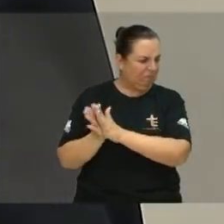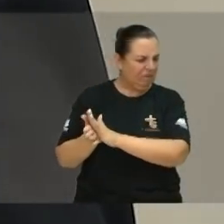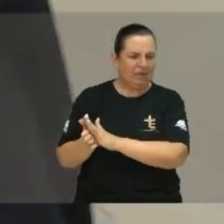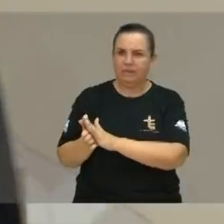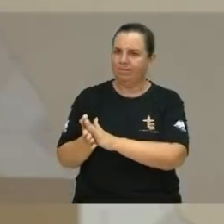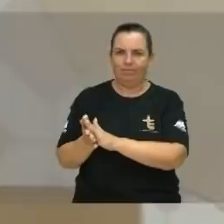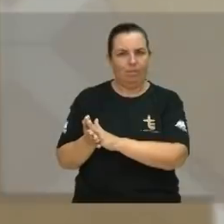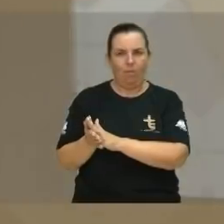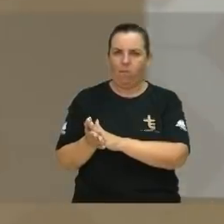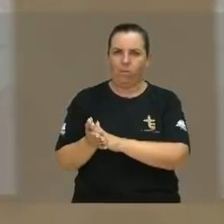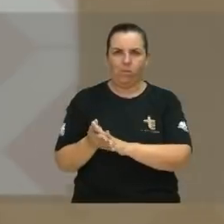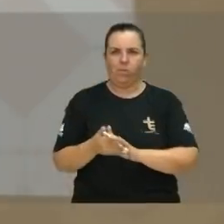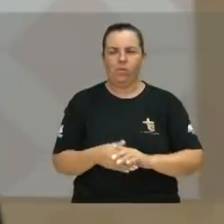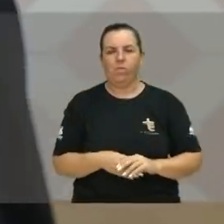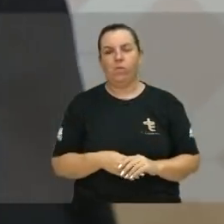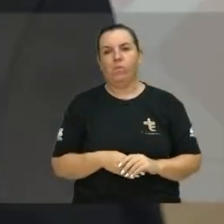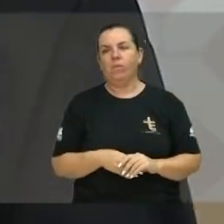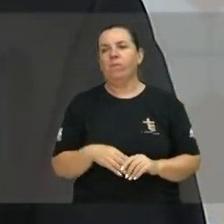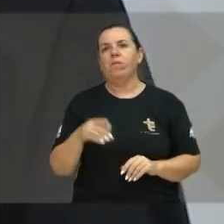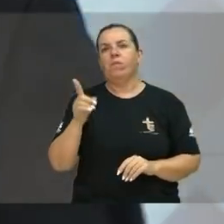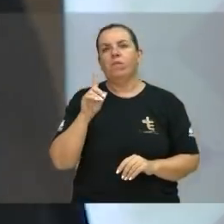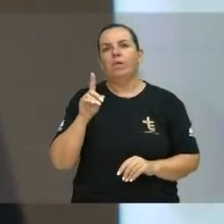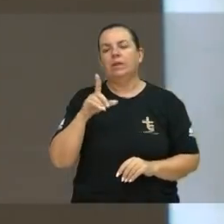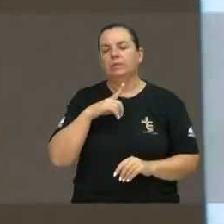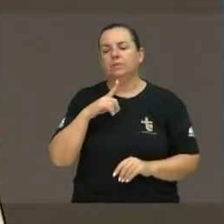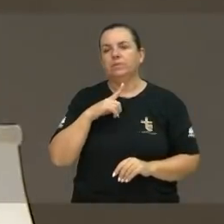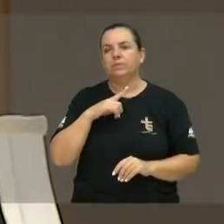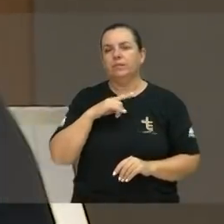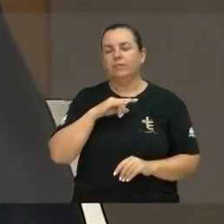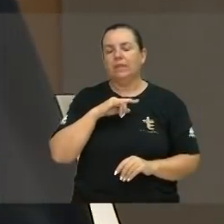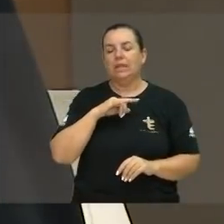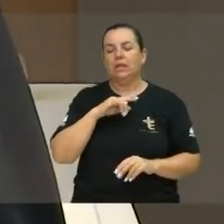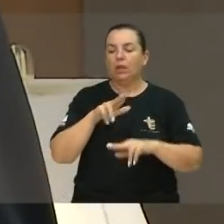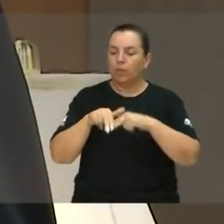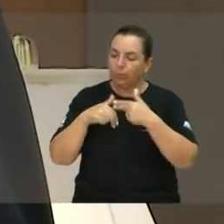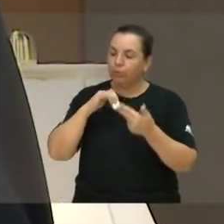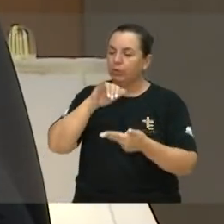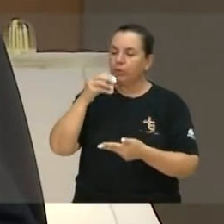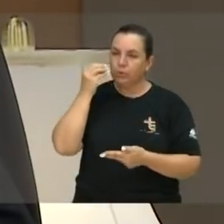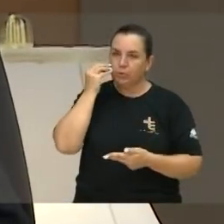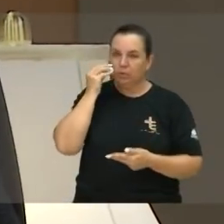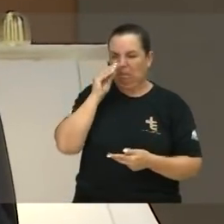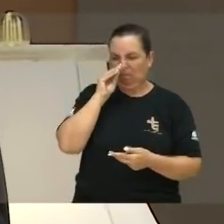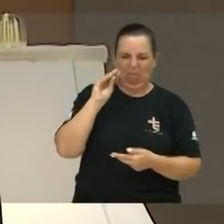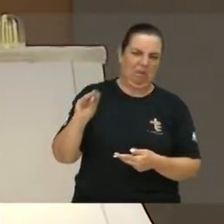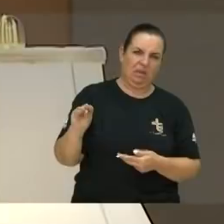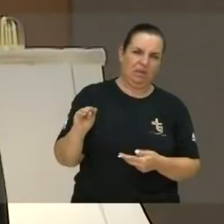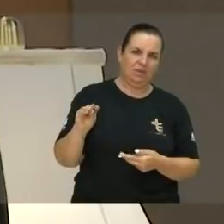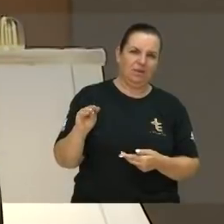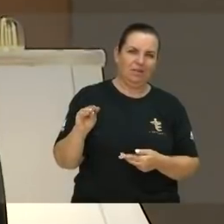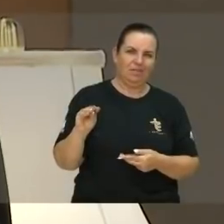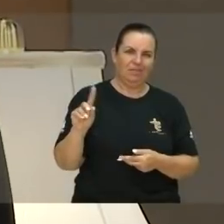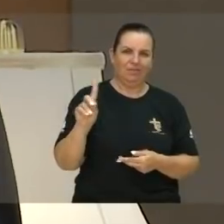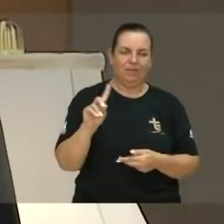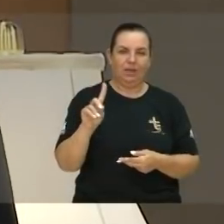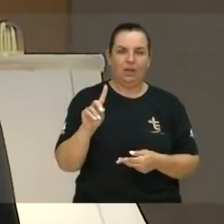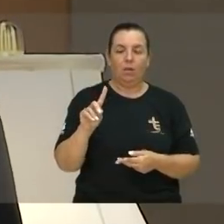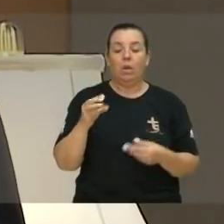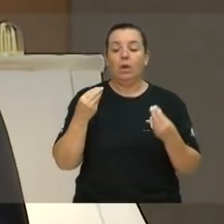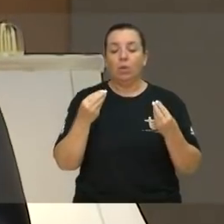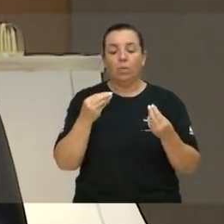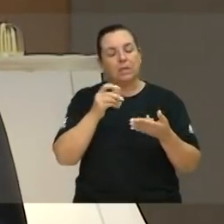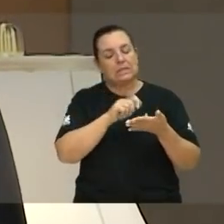e não é aquele tenha por judas sentimentos de desprezo é o modo como ele